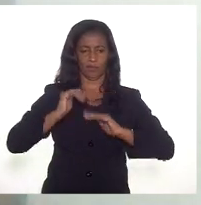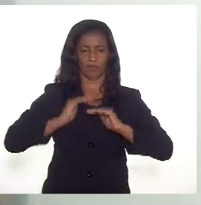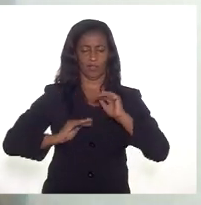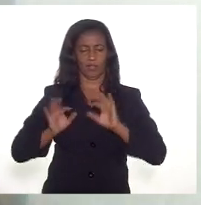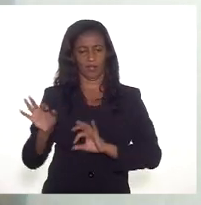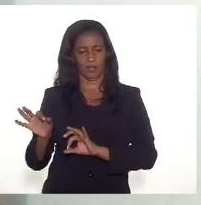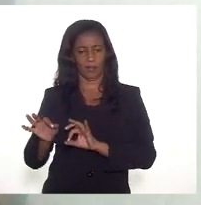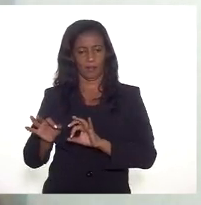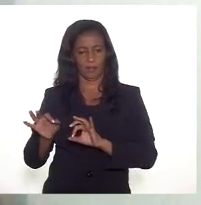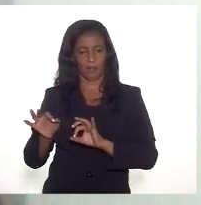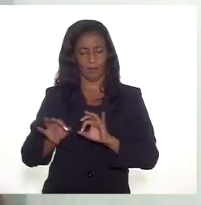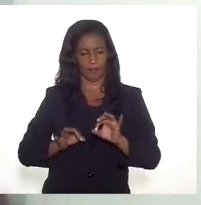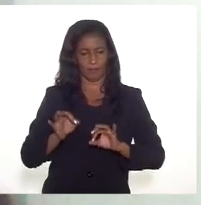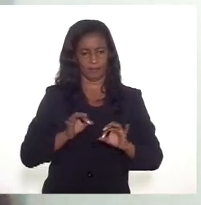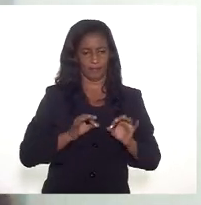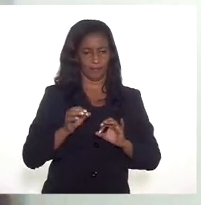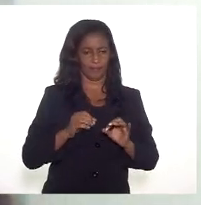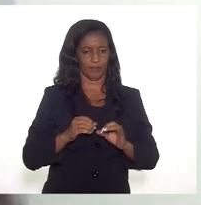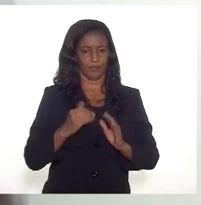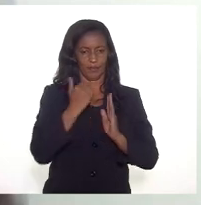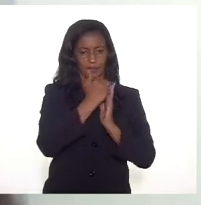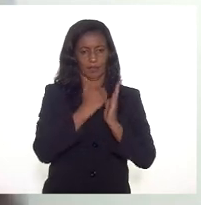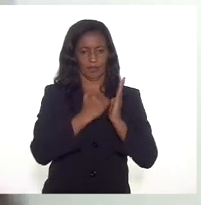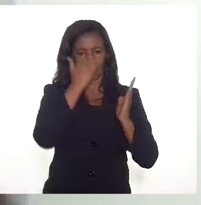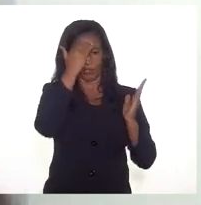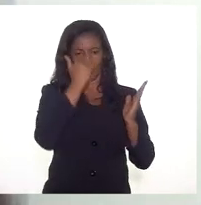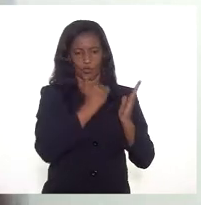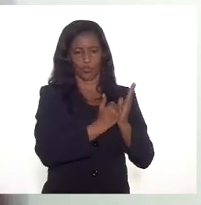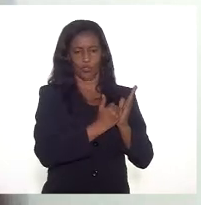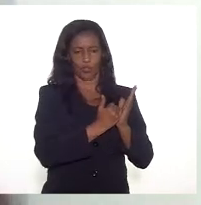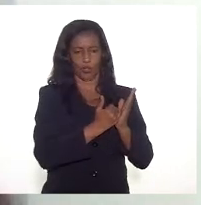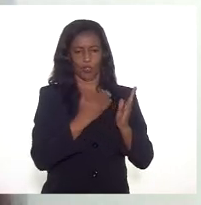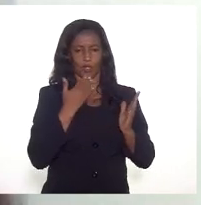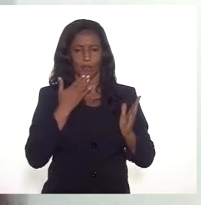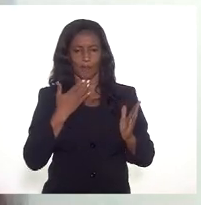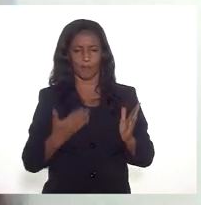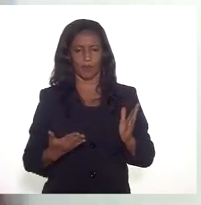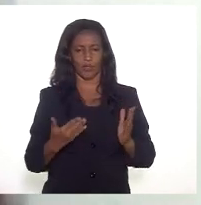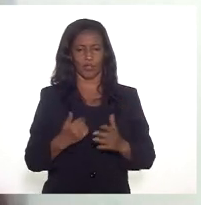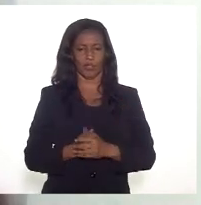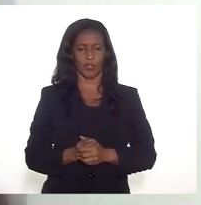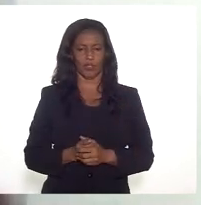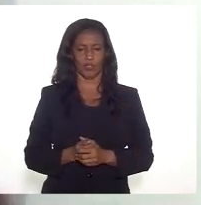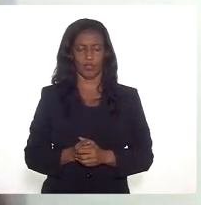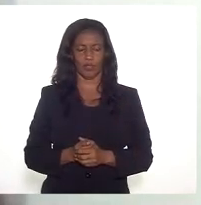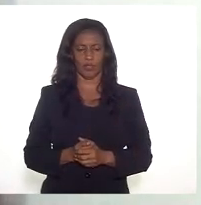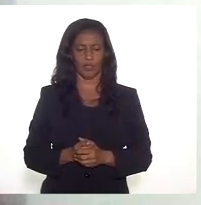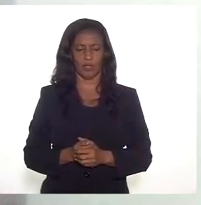processo formativo, tem questão de ordem no sentido de solicitar que a Comissão de Educação também possa